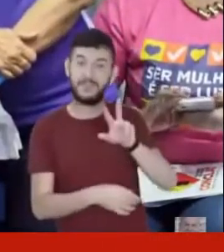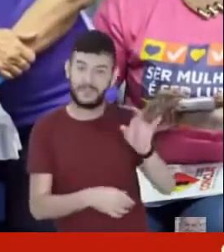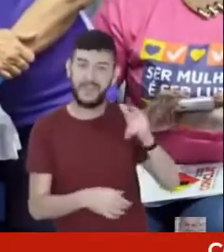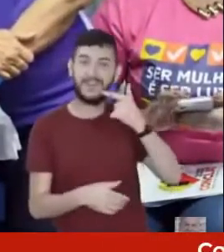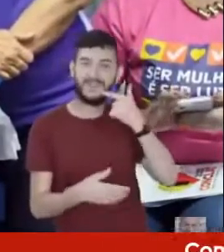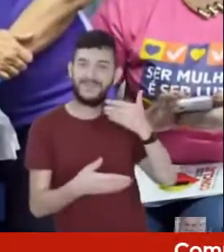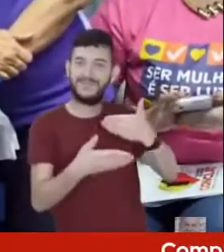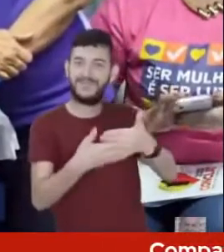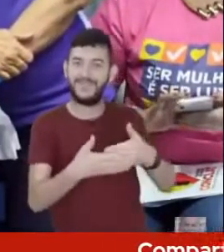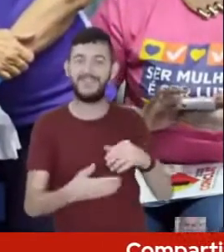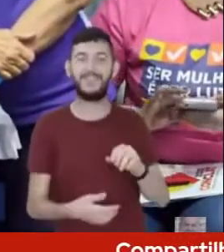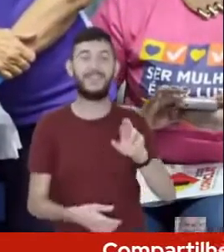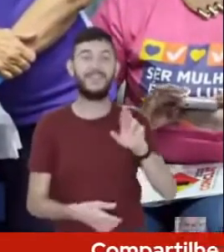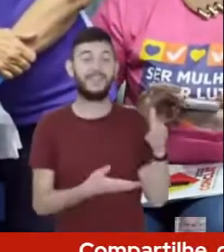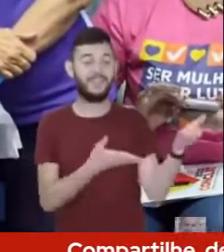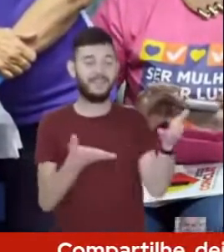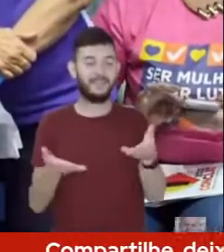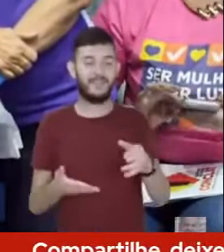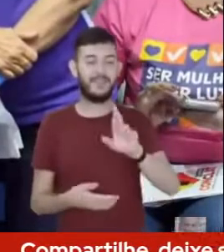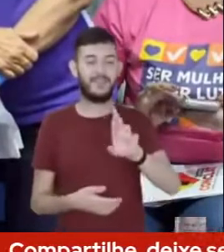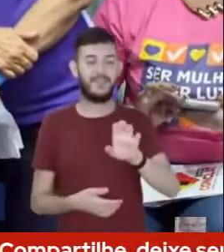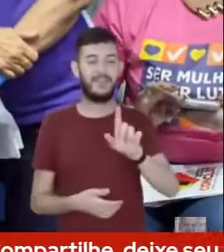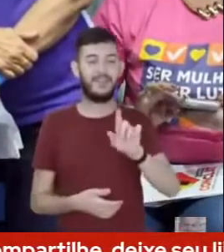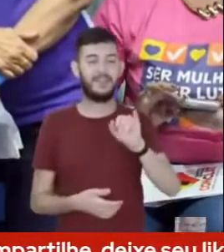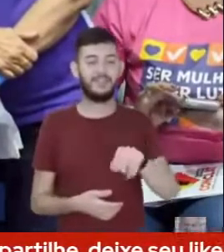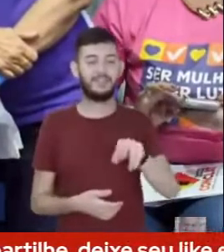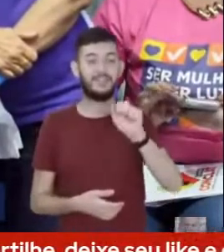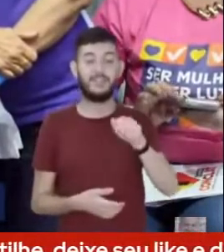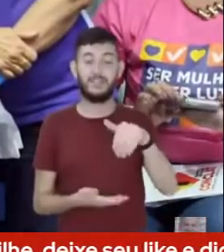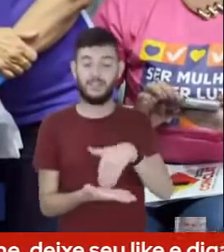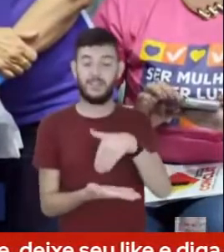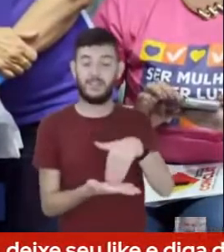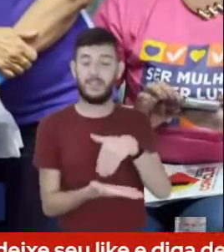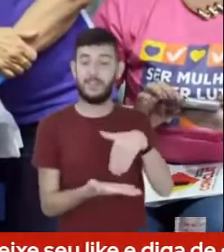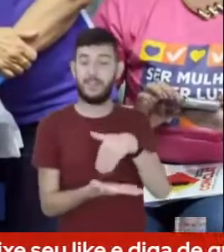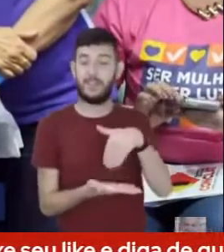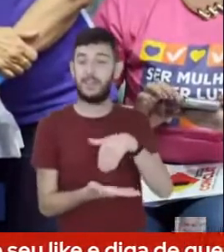Mulher e presidente do Sindicato dos Comerciários. A Mauri,